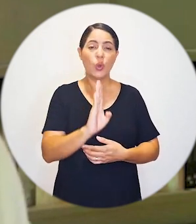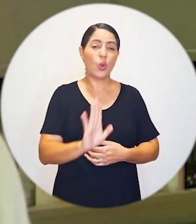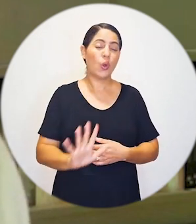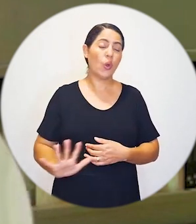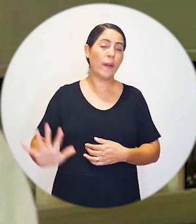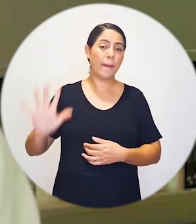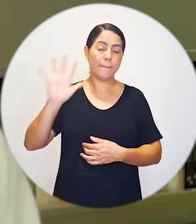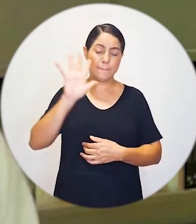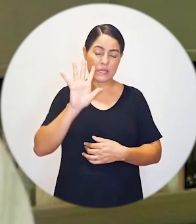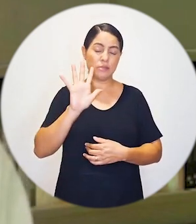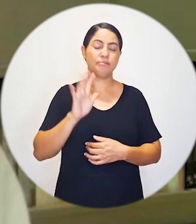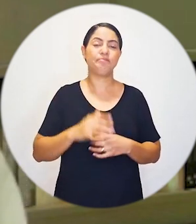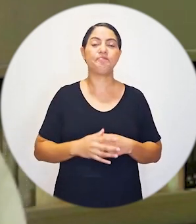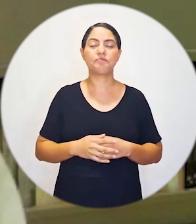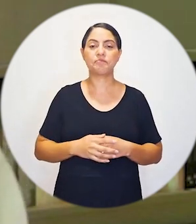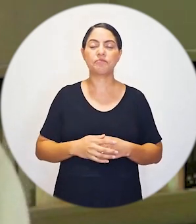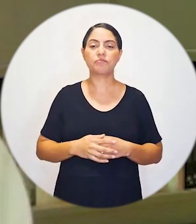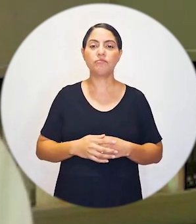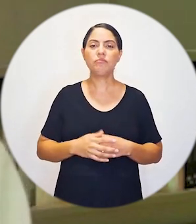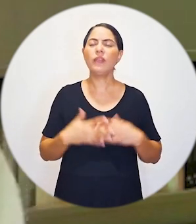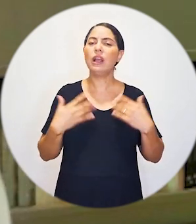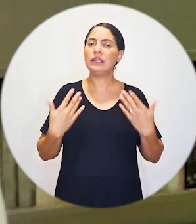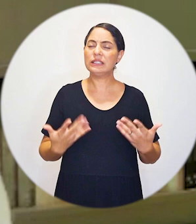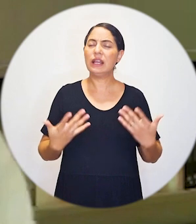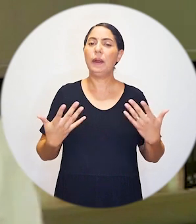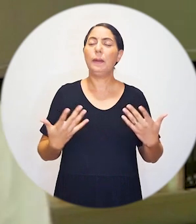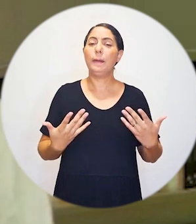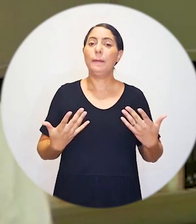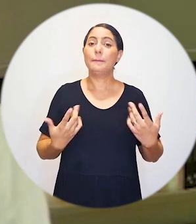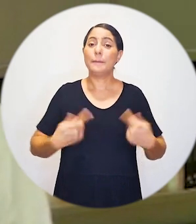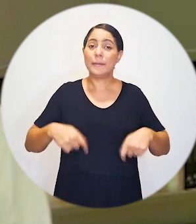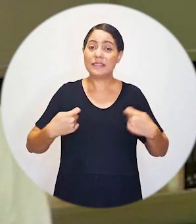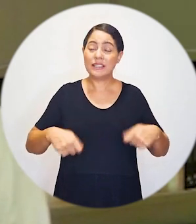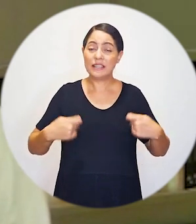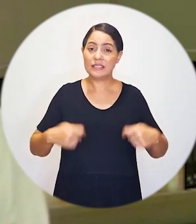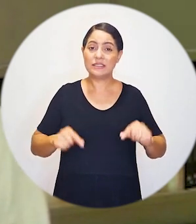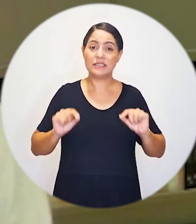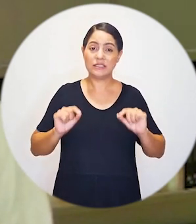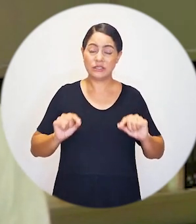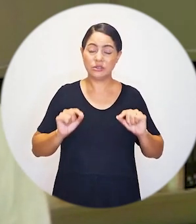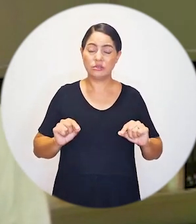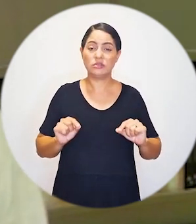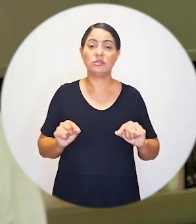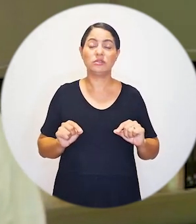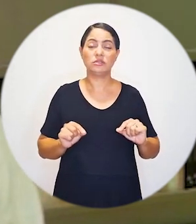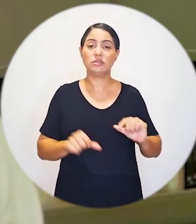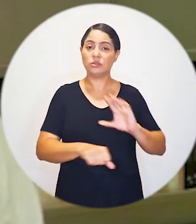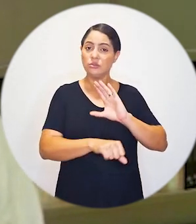Brasil. Mas para que isso se tornasse realidade, nós precisávamos ter um curso